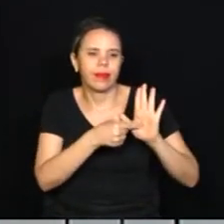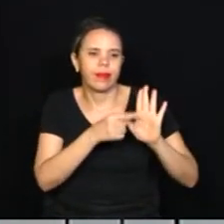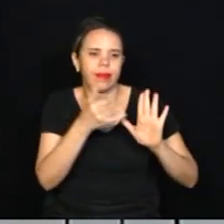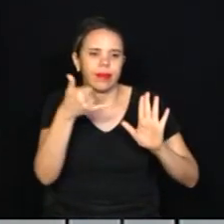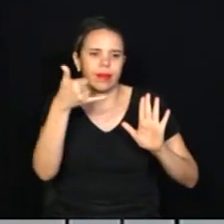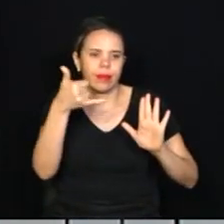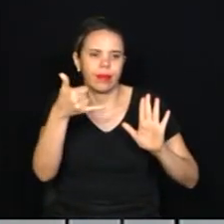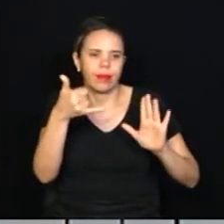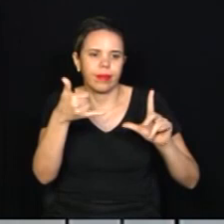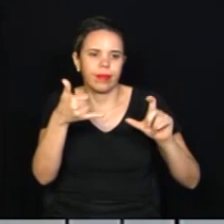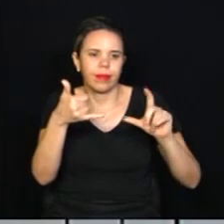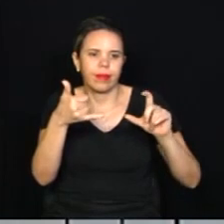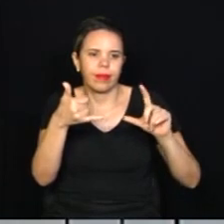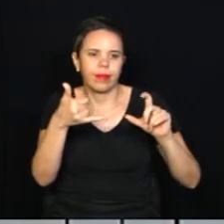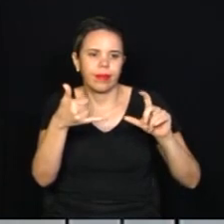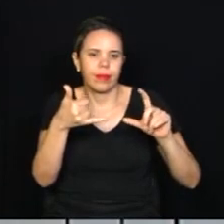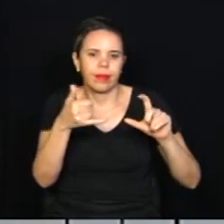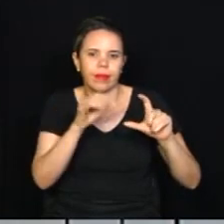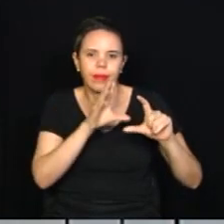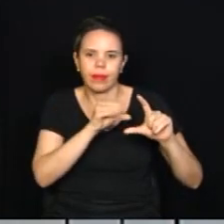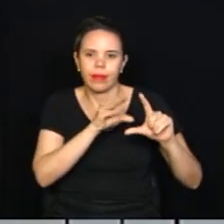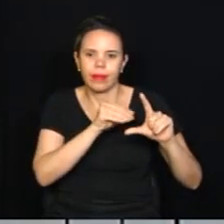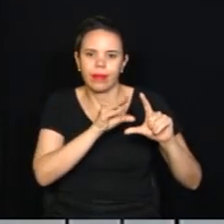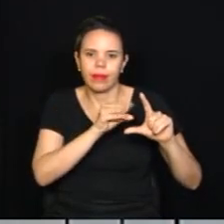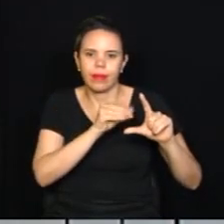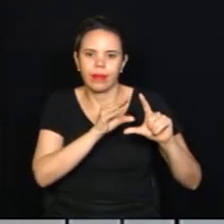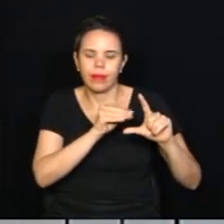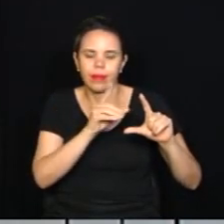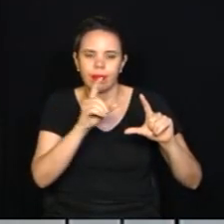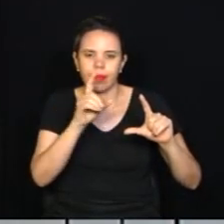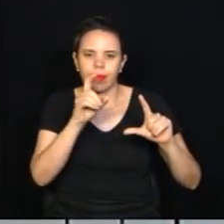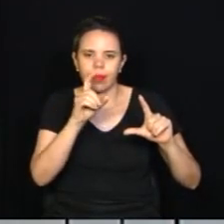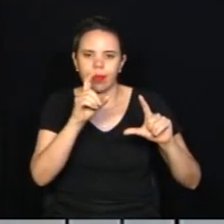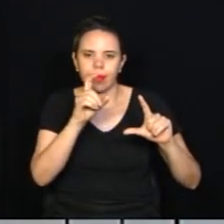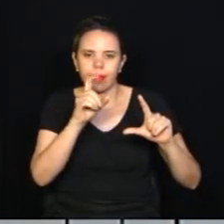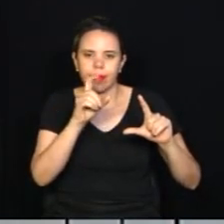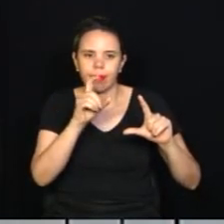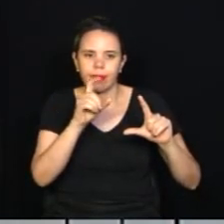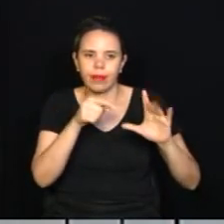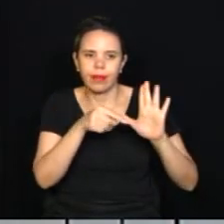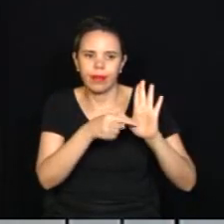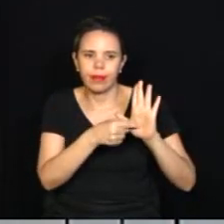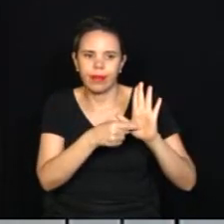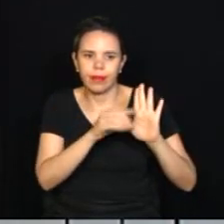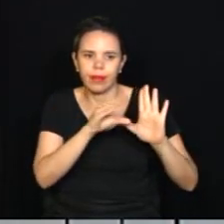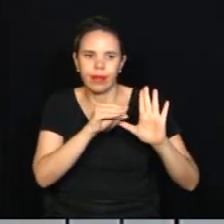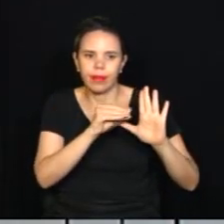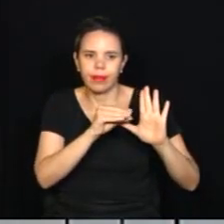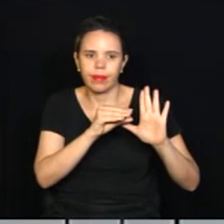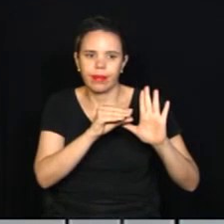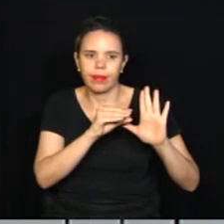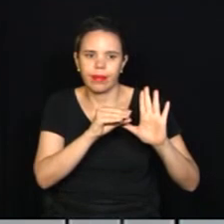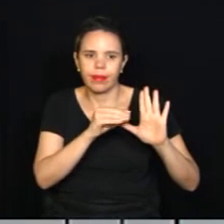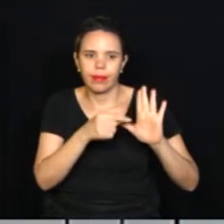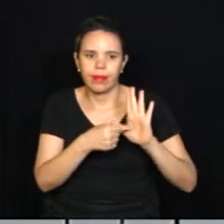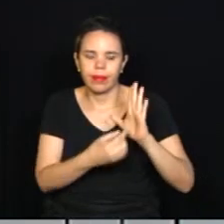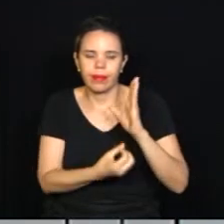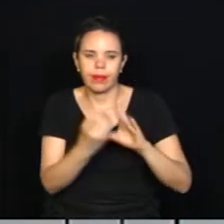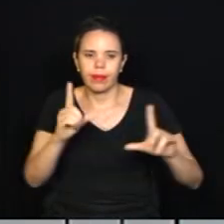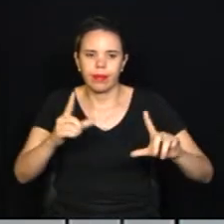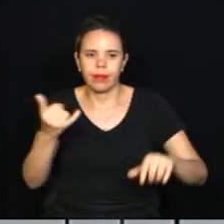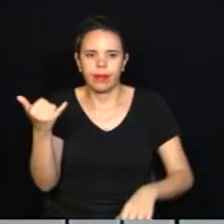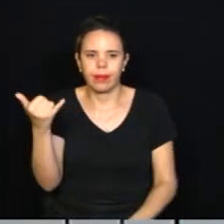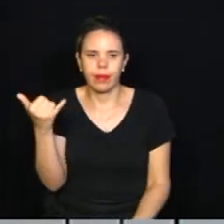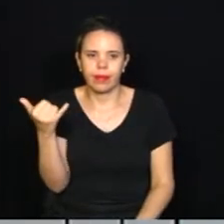o seu celular, abre a câmera como se você fosse tirar uma foto e você aponta para este QR Code e aí já vai aparecer na tela do